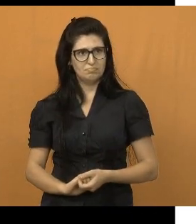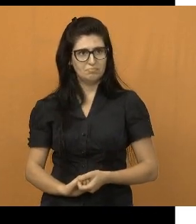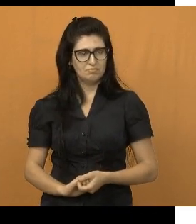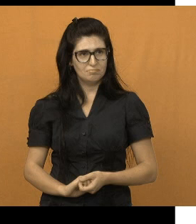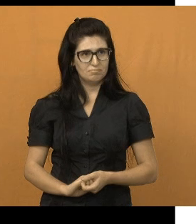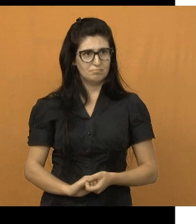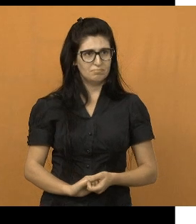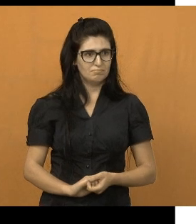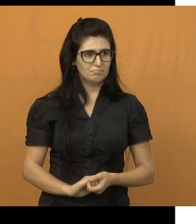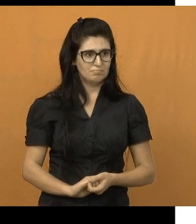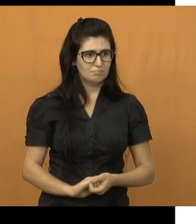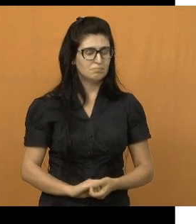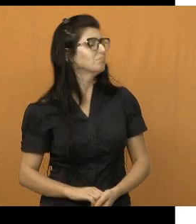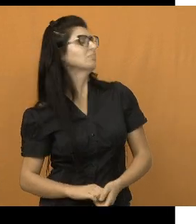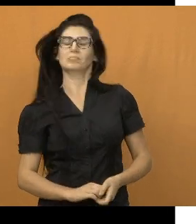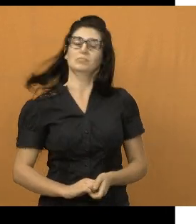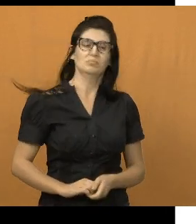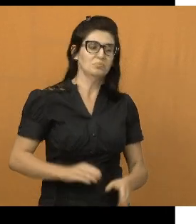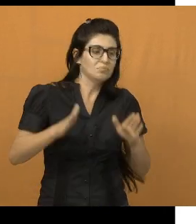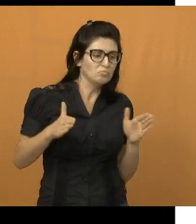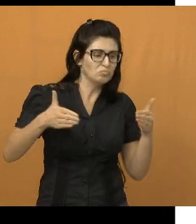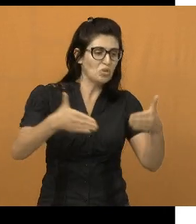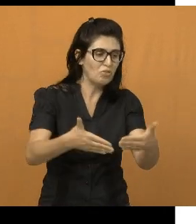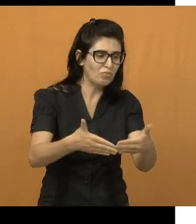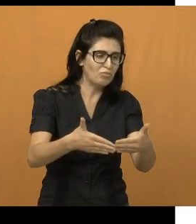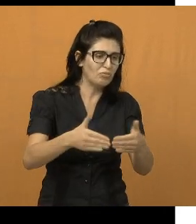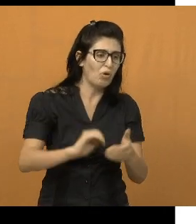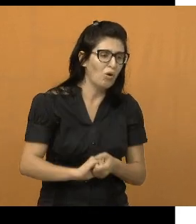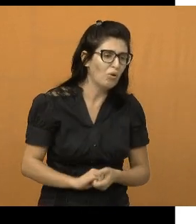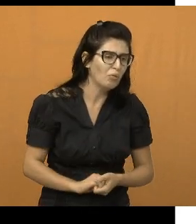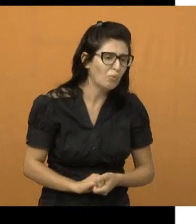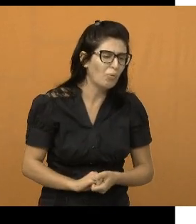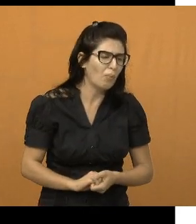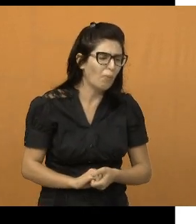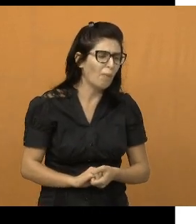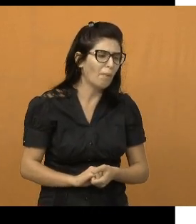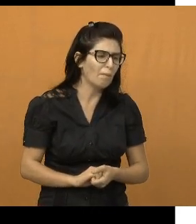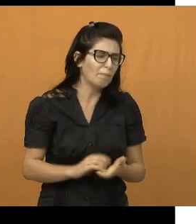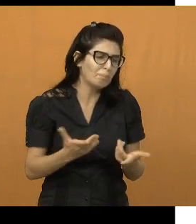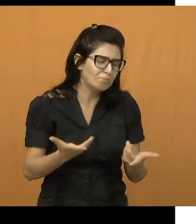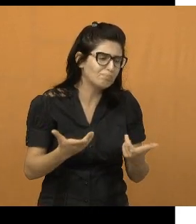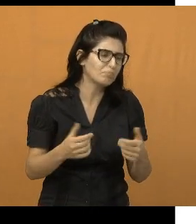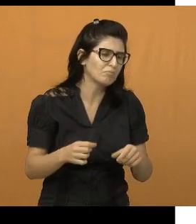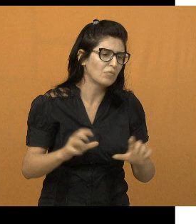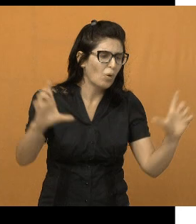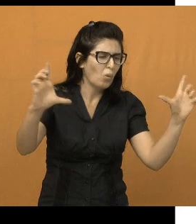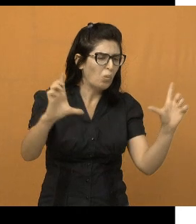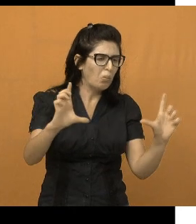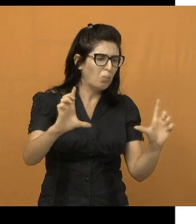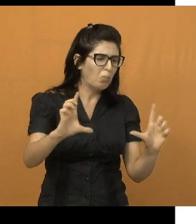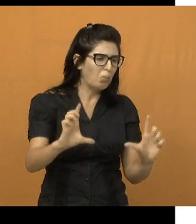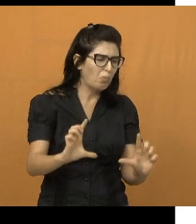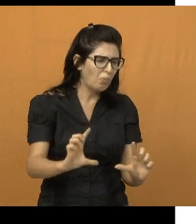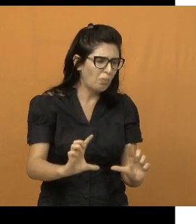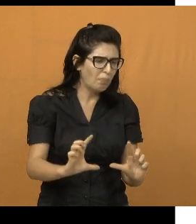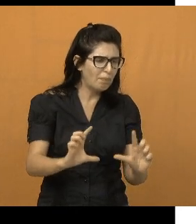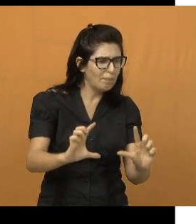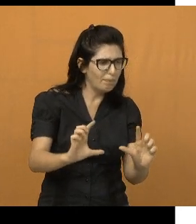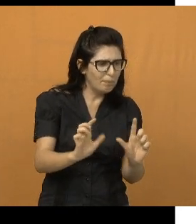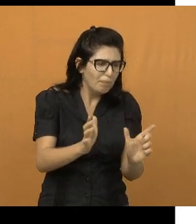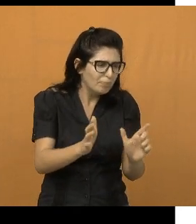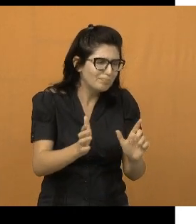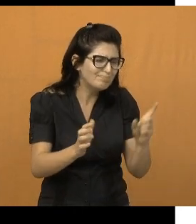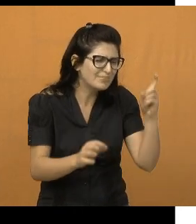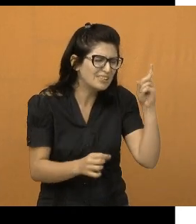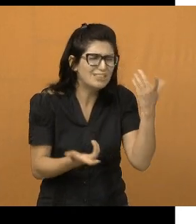Temos ainda algumas especialidades com demanda reprimida, muito em função da